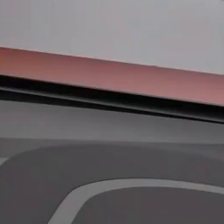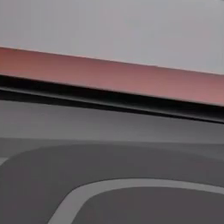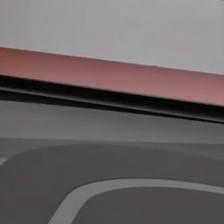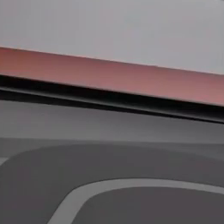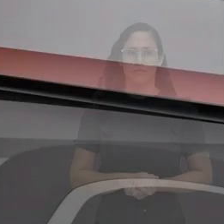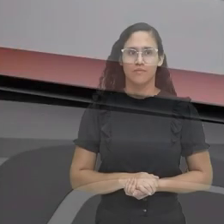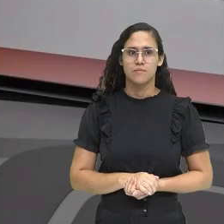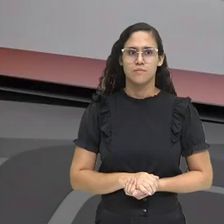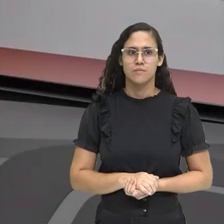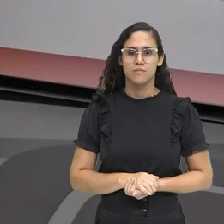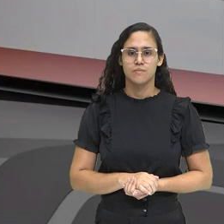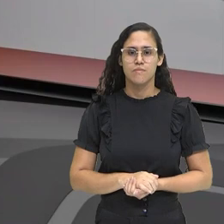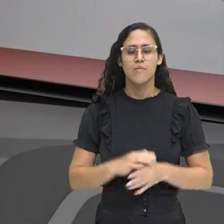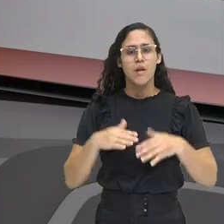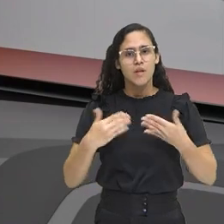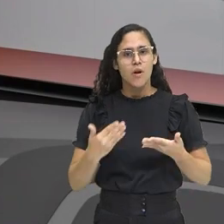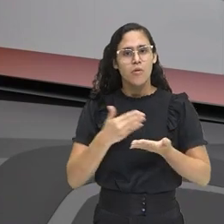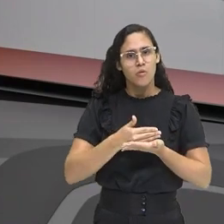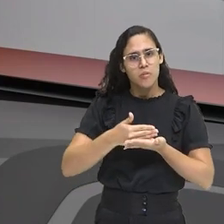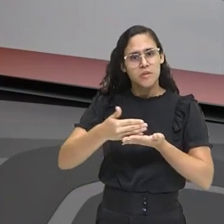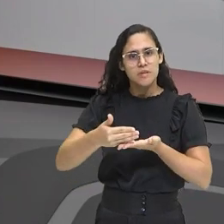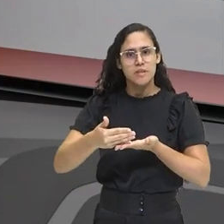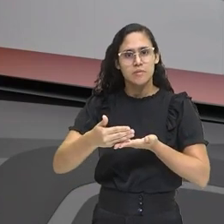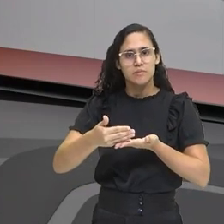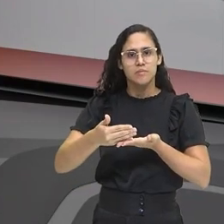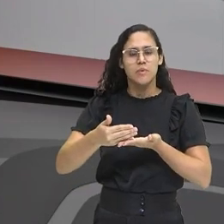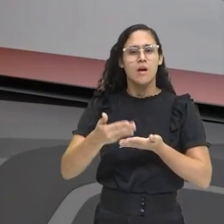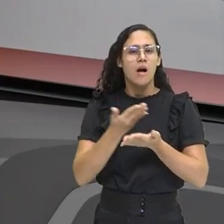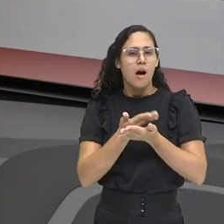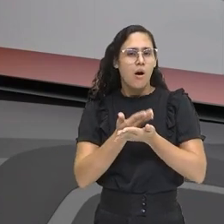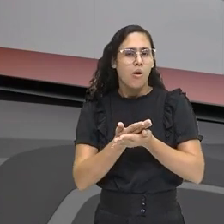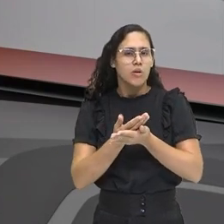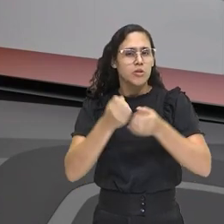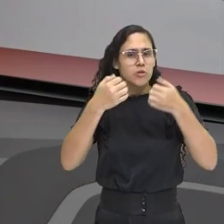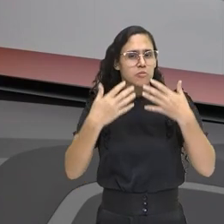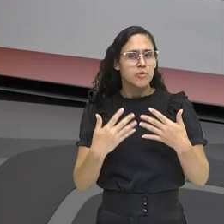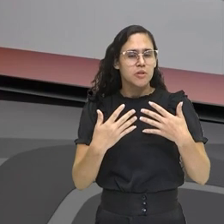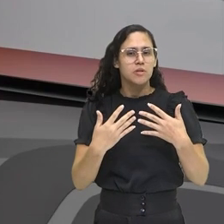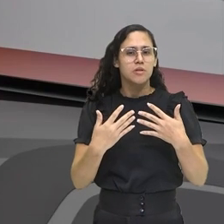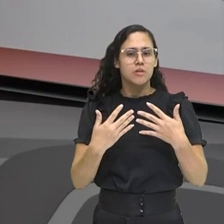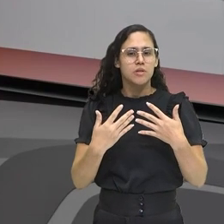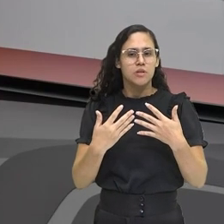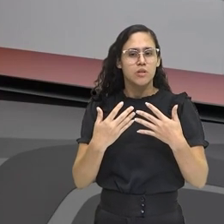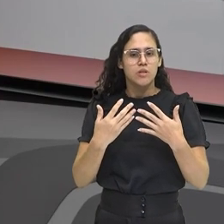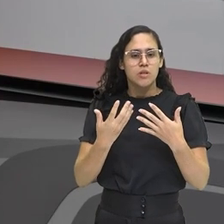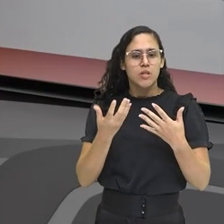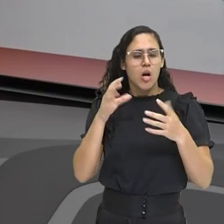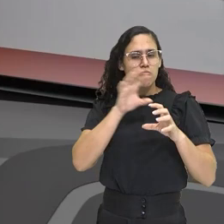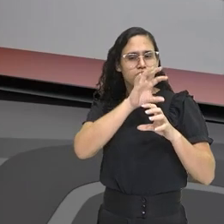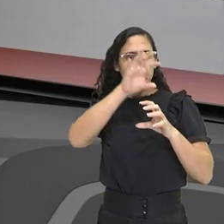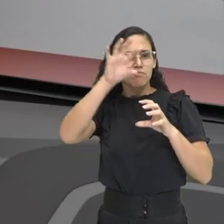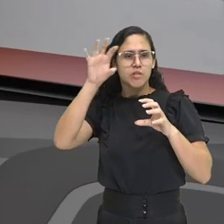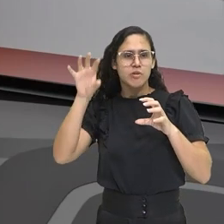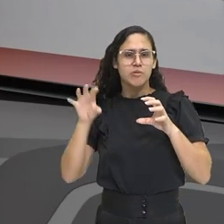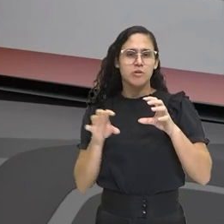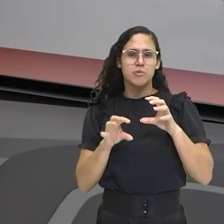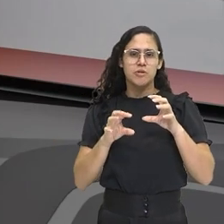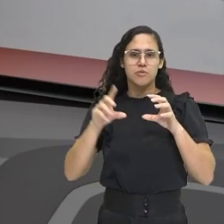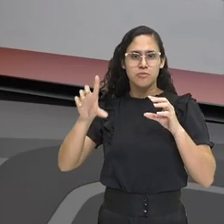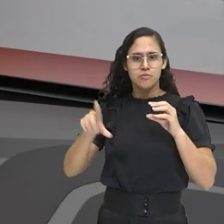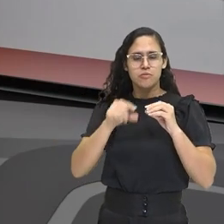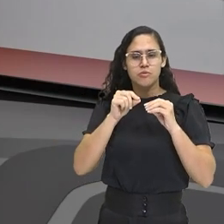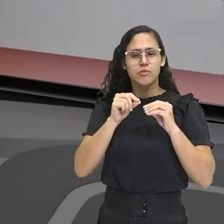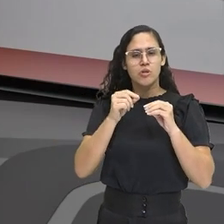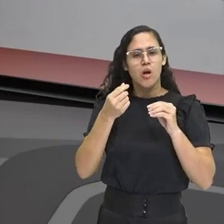Muito bem, então vamos iniciar a nossa aula falando sobre as projeções cartográficas, né? Aqui